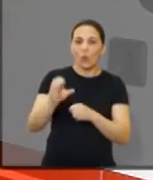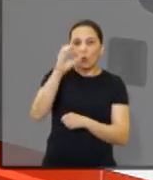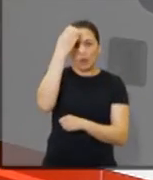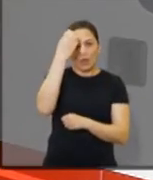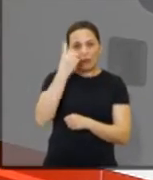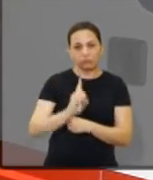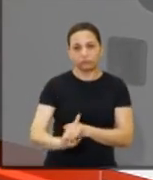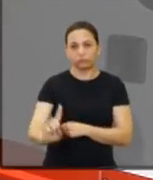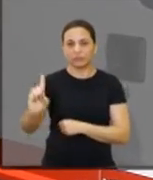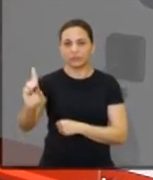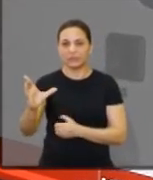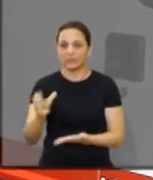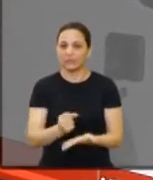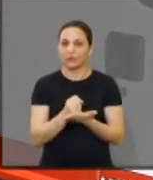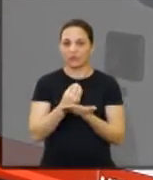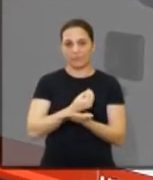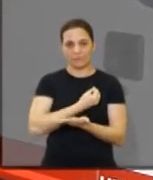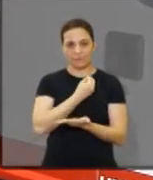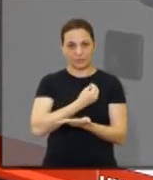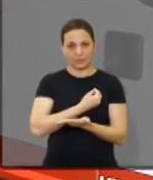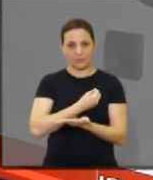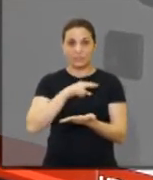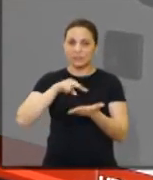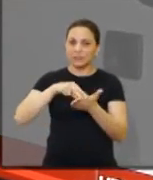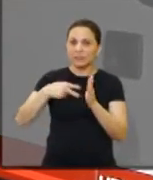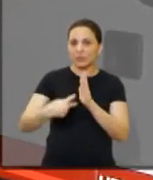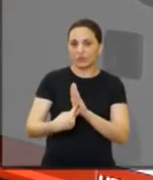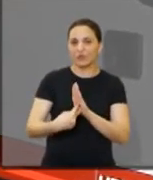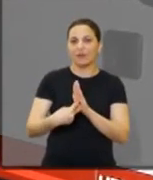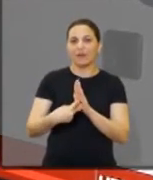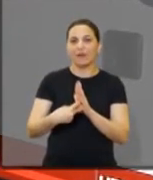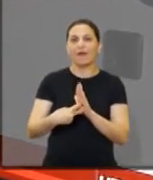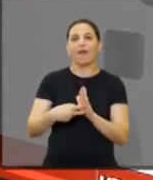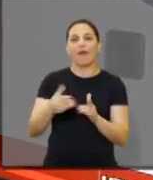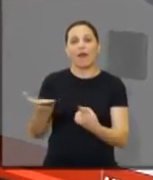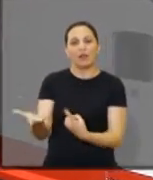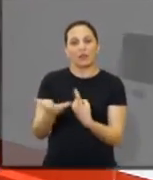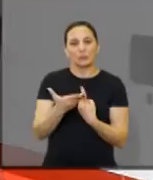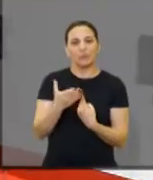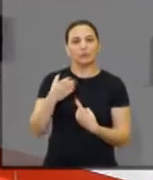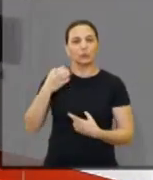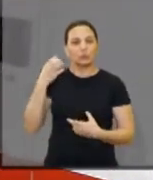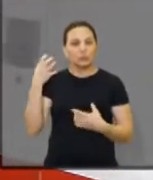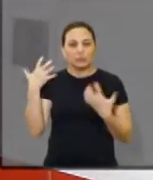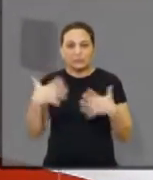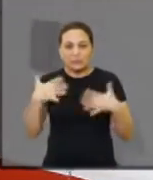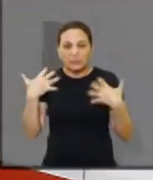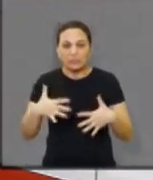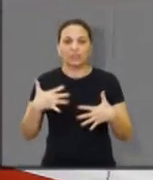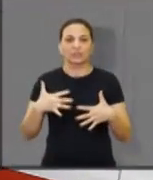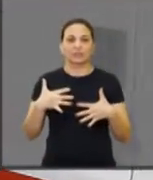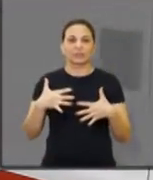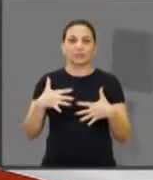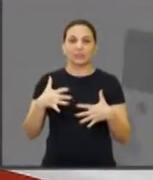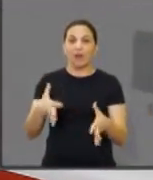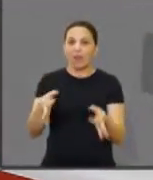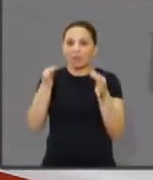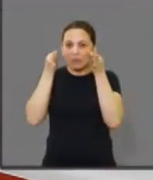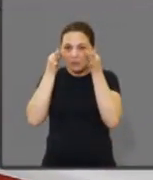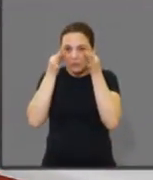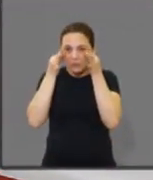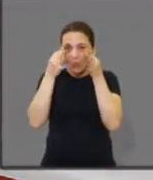deixa a sua baia é para salvar uma vida ou seja para atendimentos disse em uma emergência